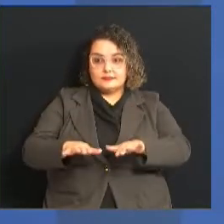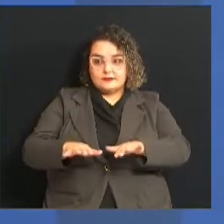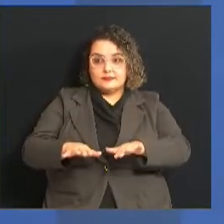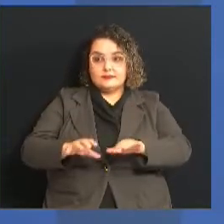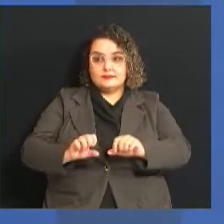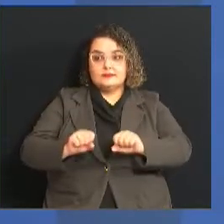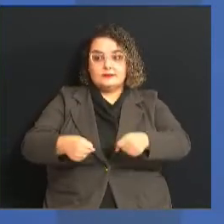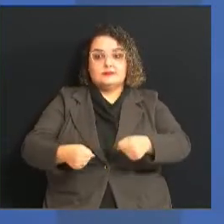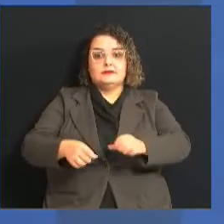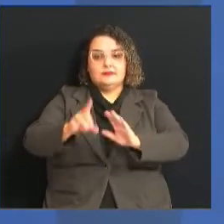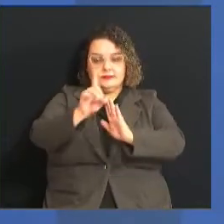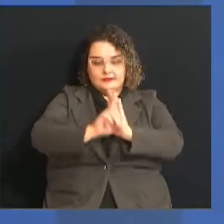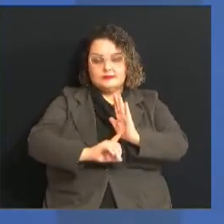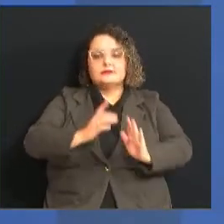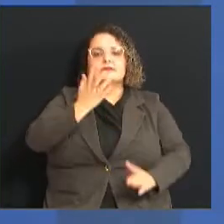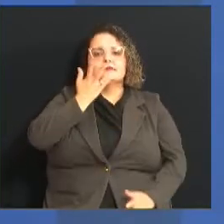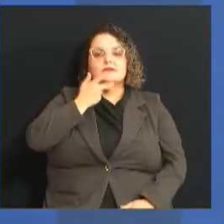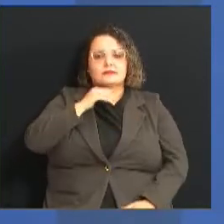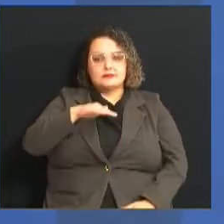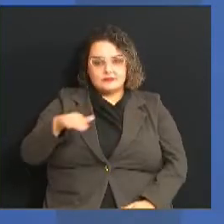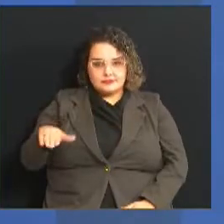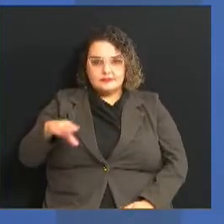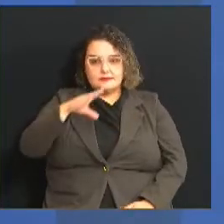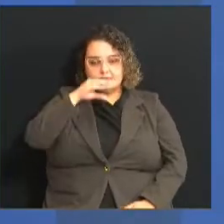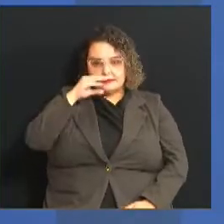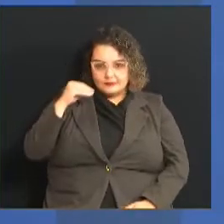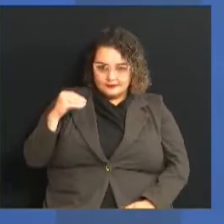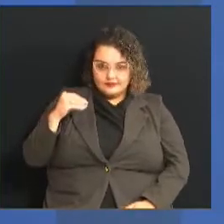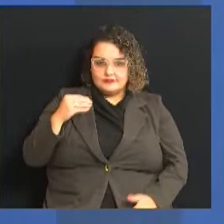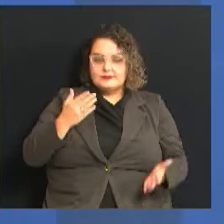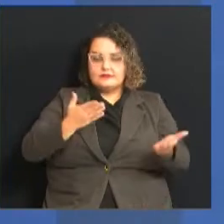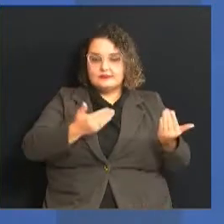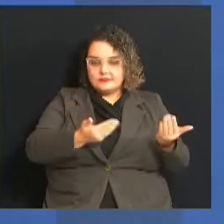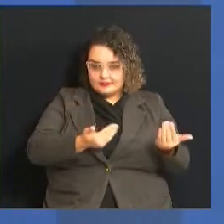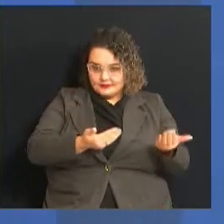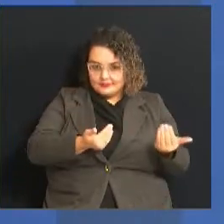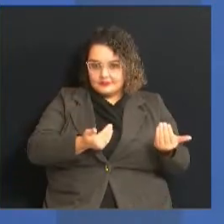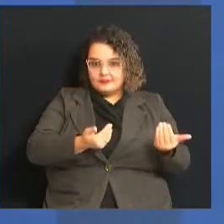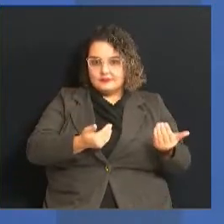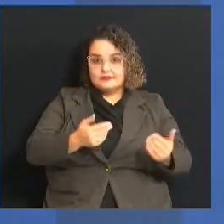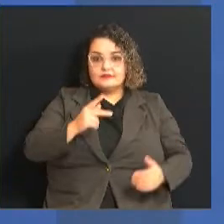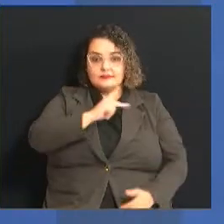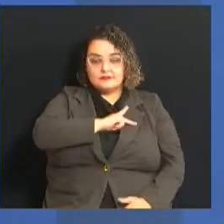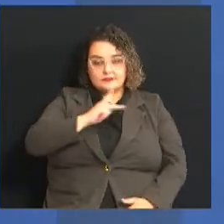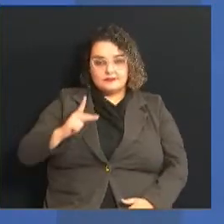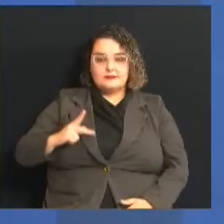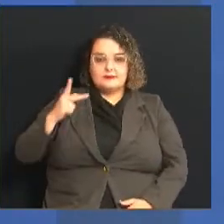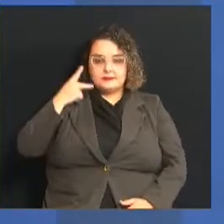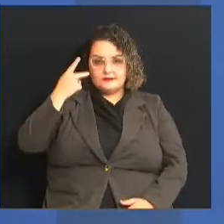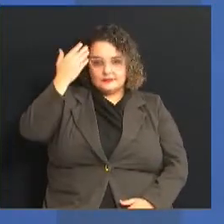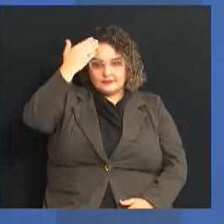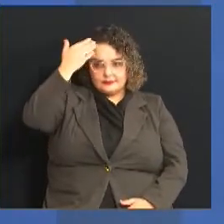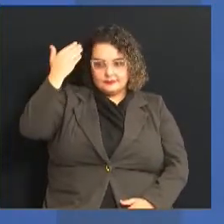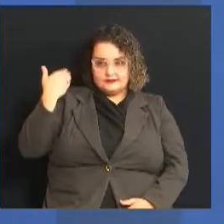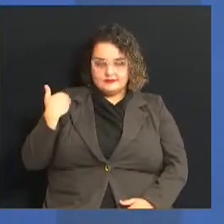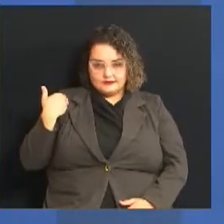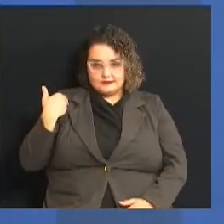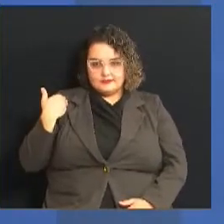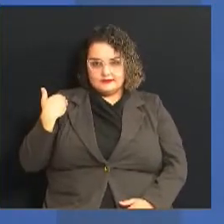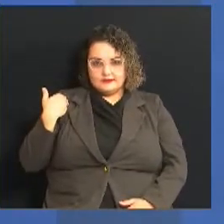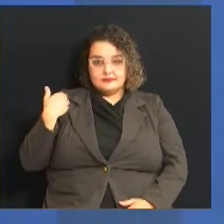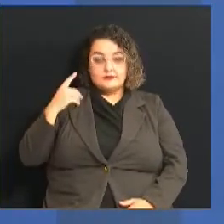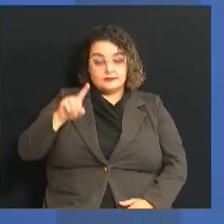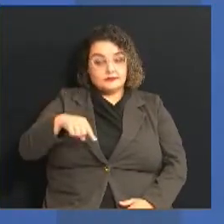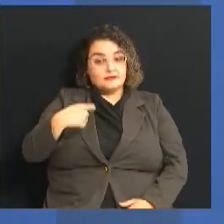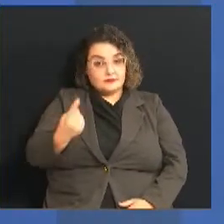dos Direitos da Criança, Adolescente e Juventude, que é presidida pela vereadora Débora Palermo. E logo depois,